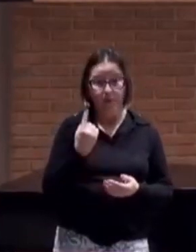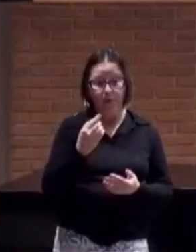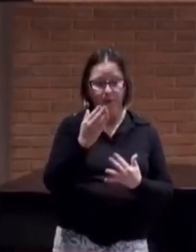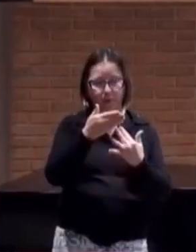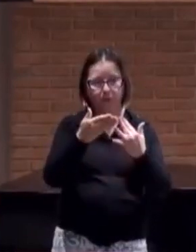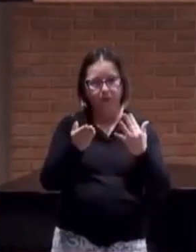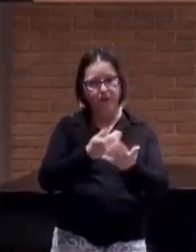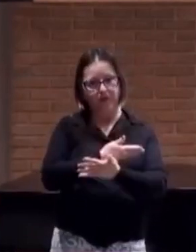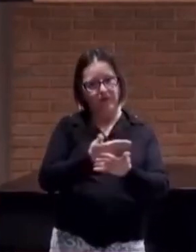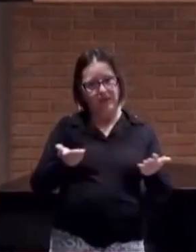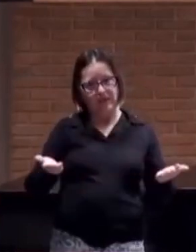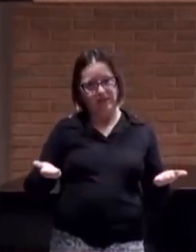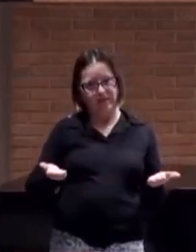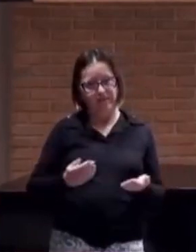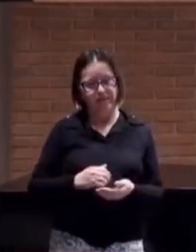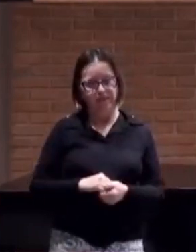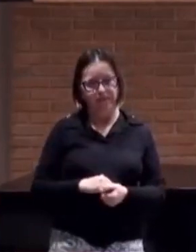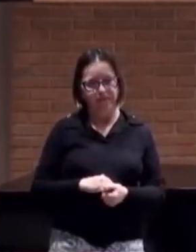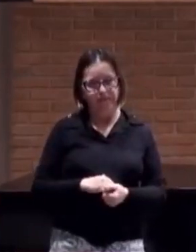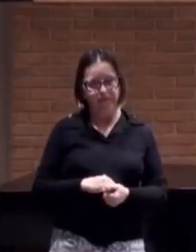vocês.